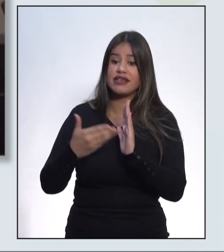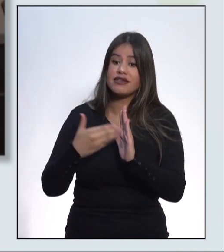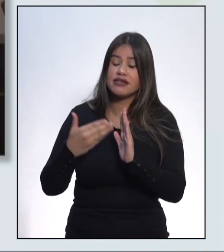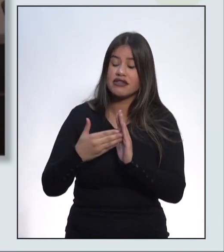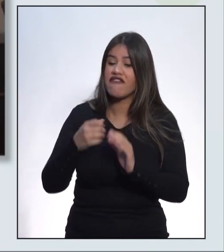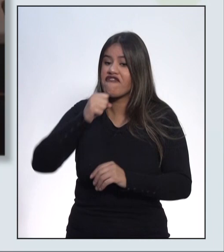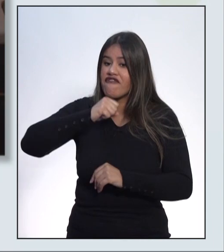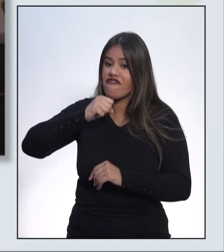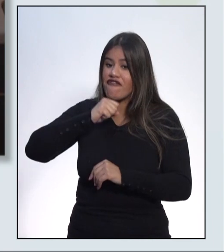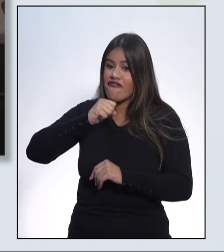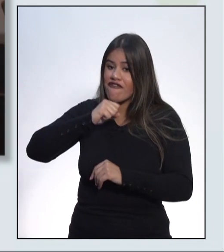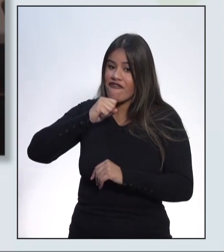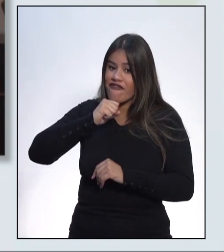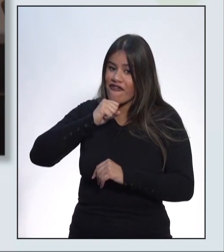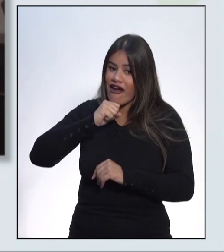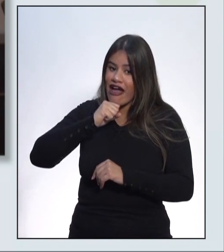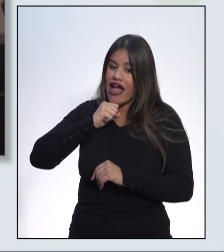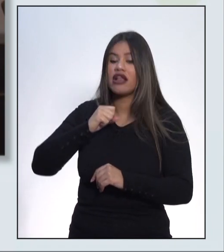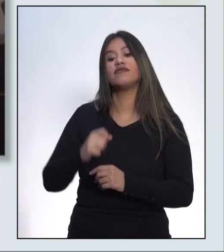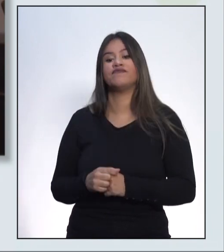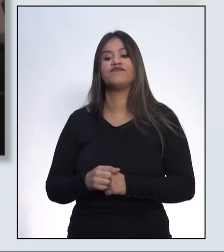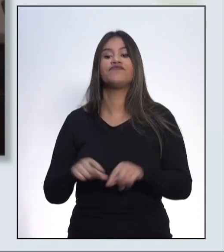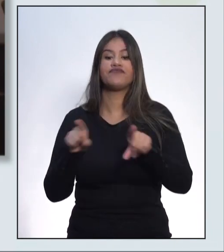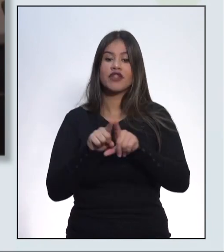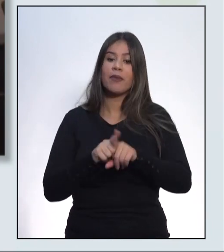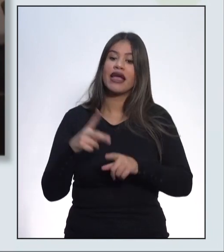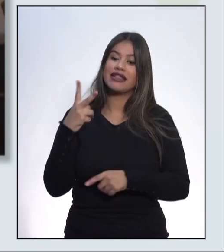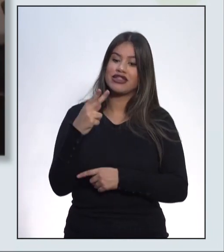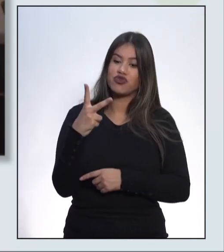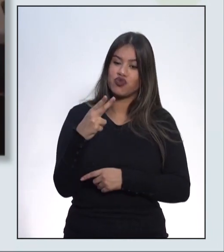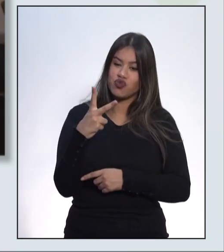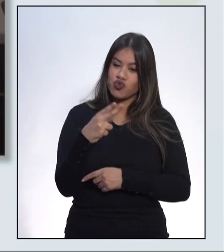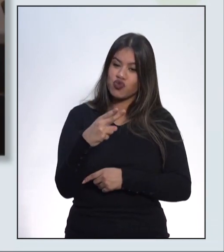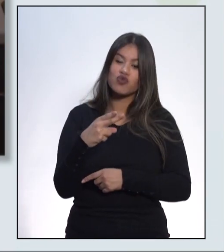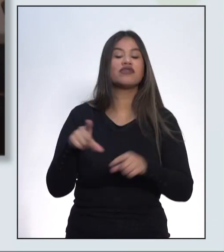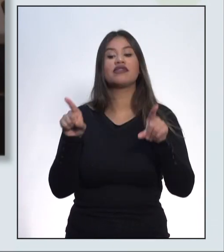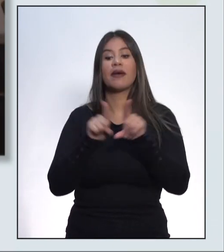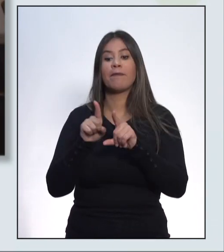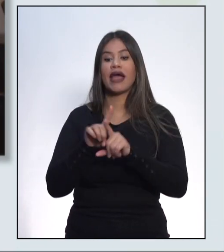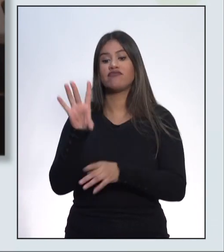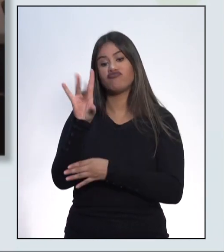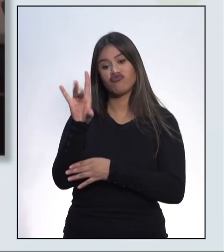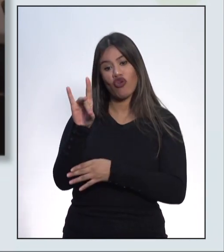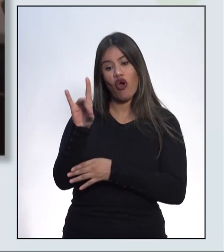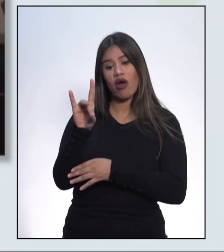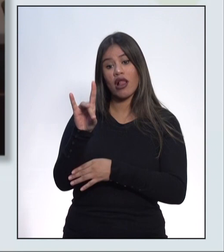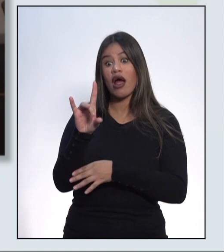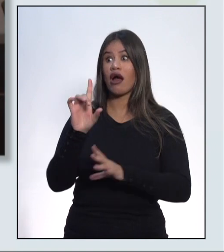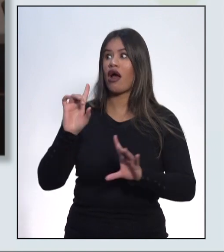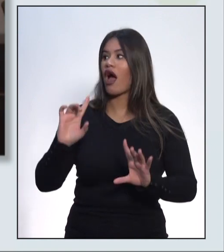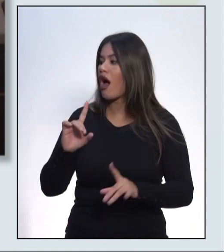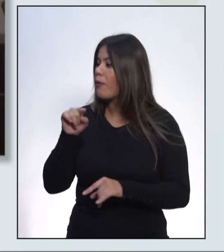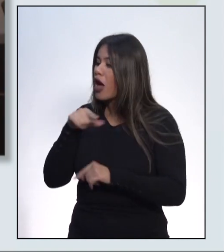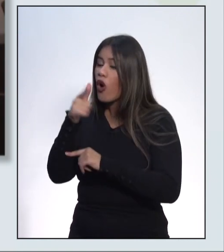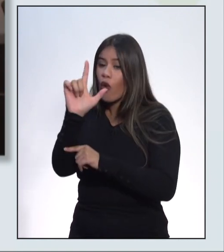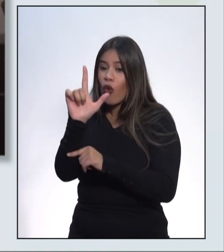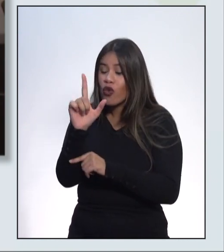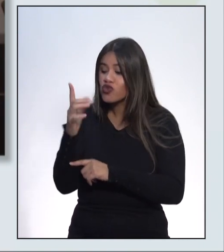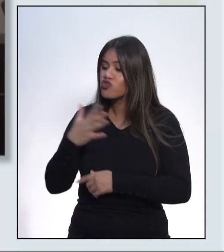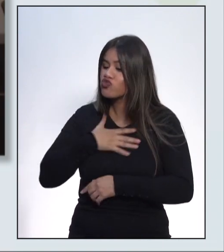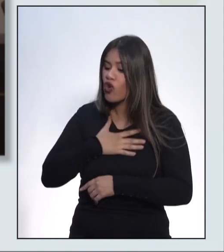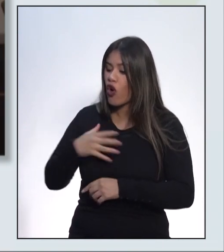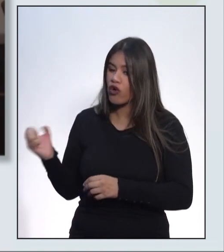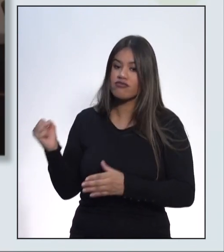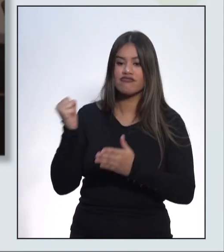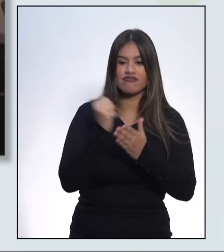útil, tesoura e cola. Mas se você encontrar outras coisas que achar interessante, traga também.